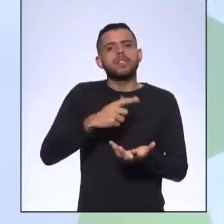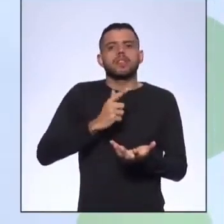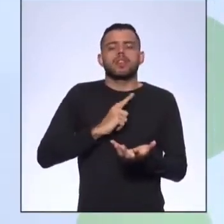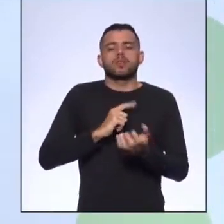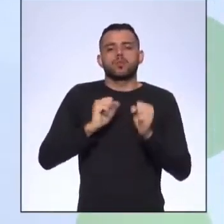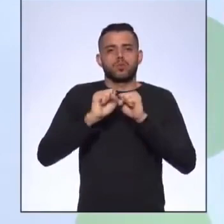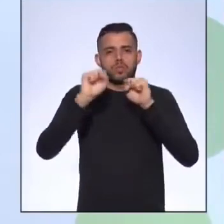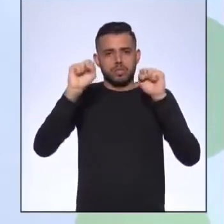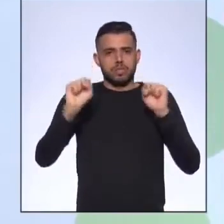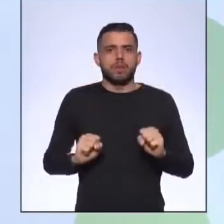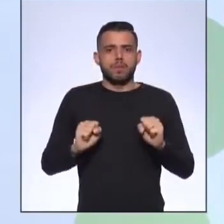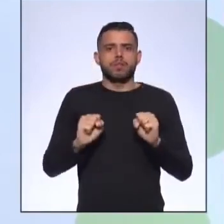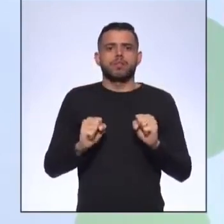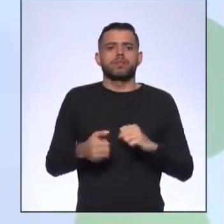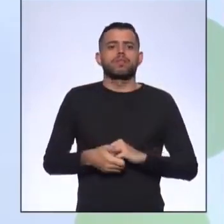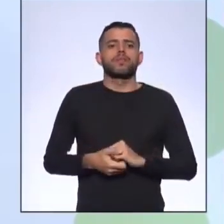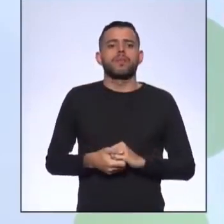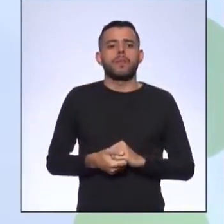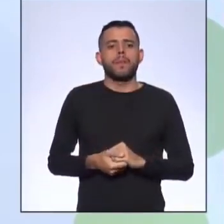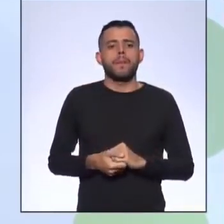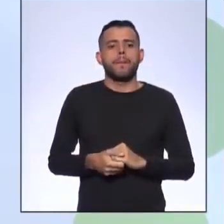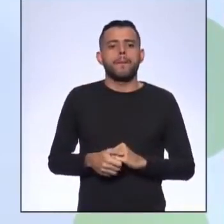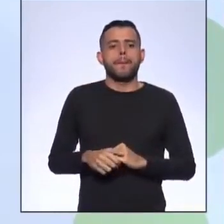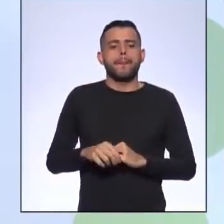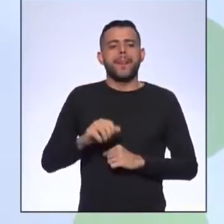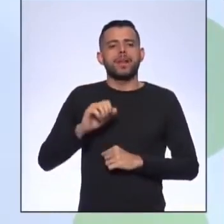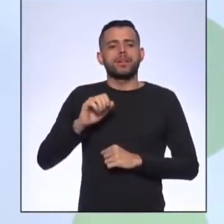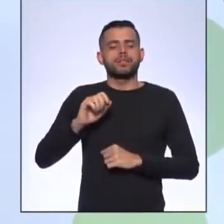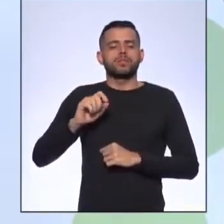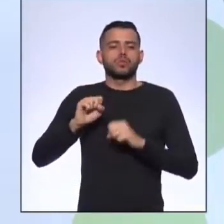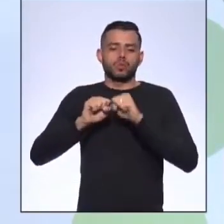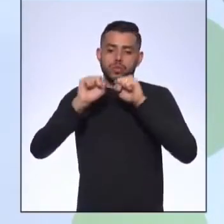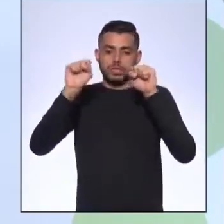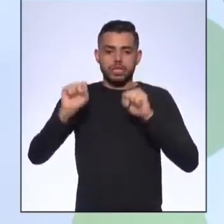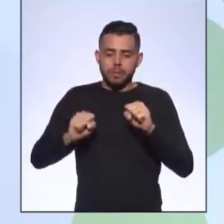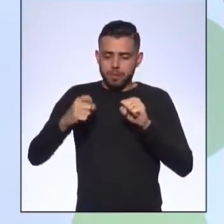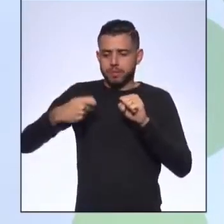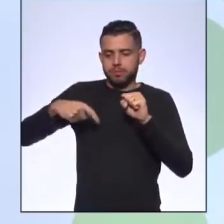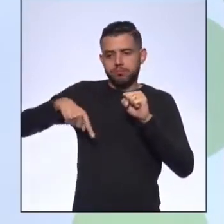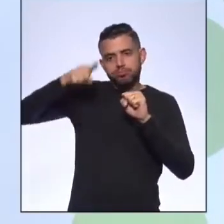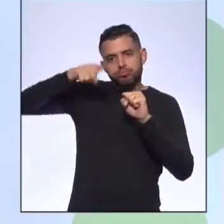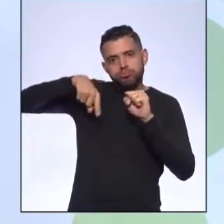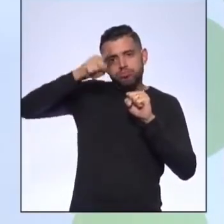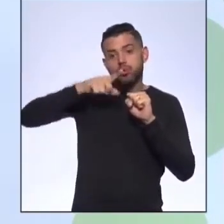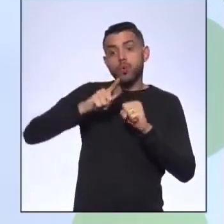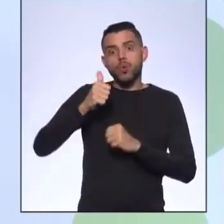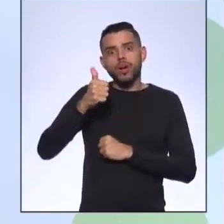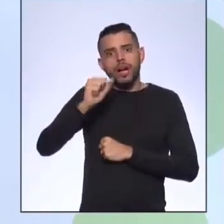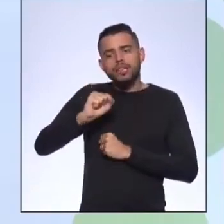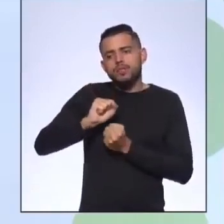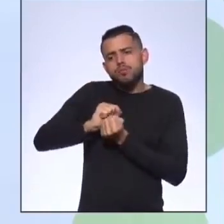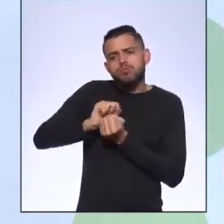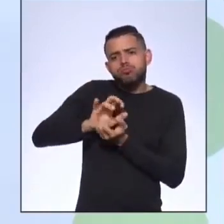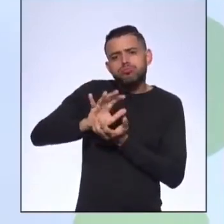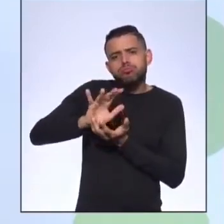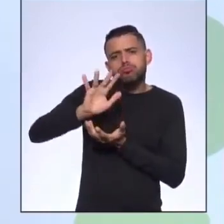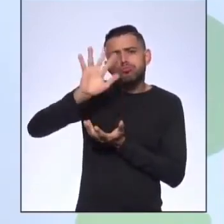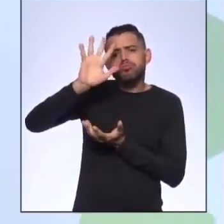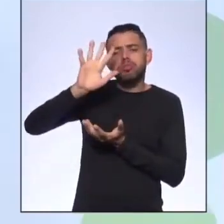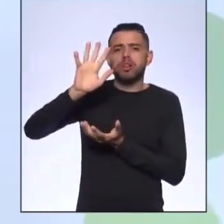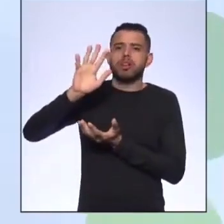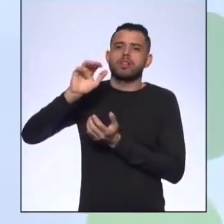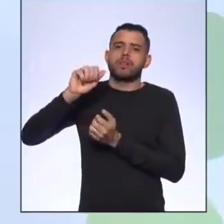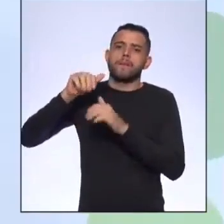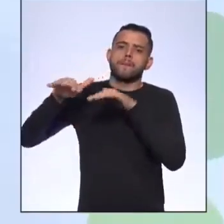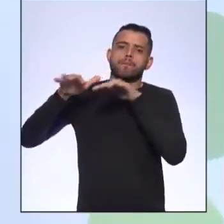né? O deslocamento do sistema ali, ou do êmbolo, né? Ou do sistema ali, que o gás vai expandir, esse deslocamento, vezes